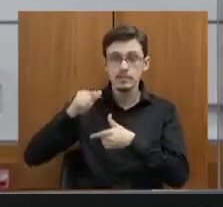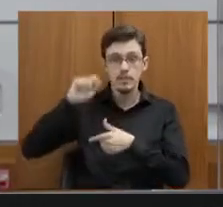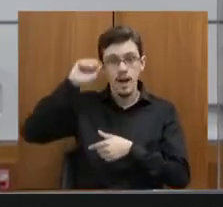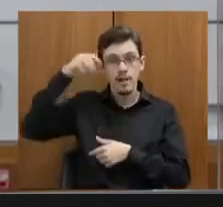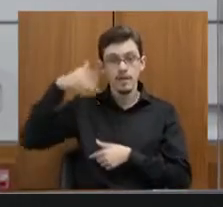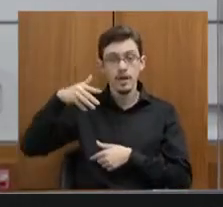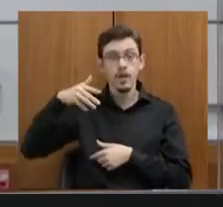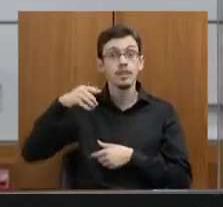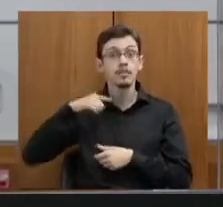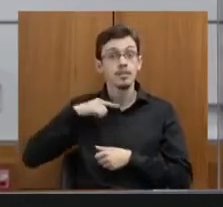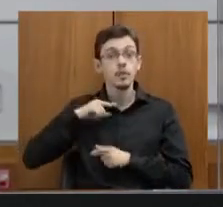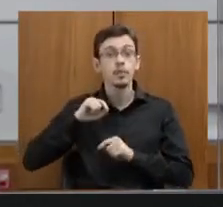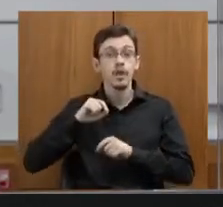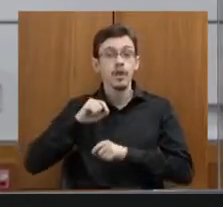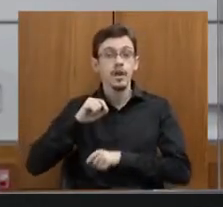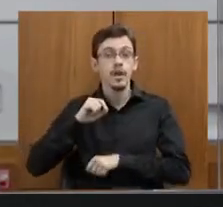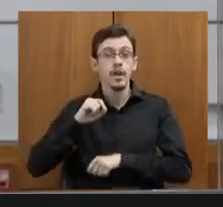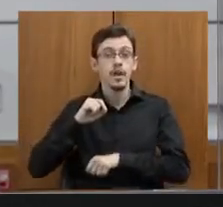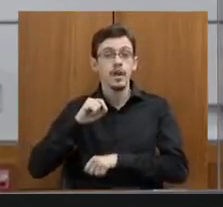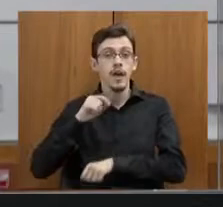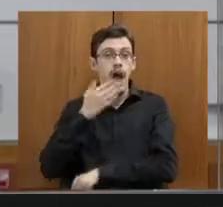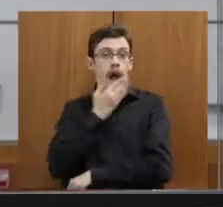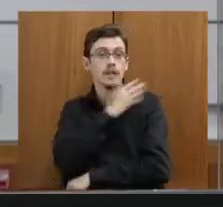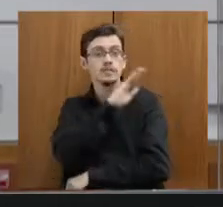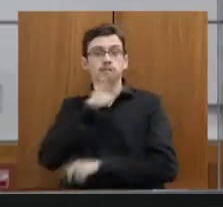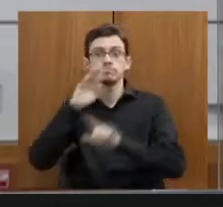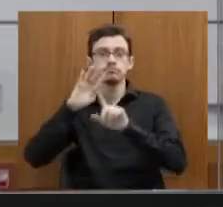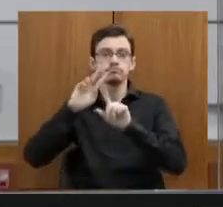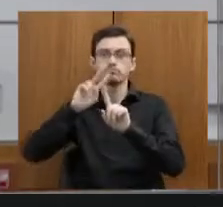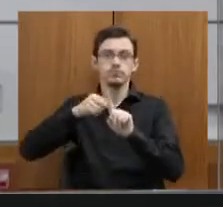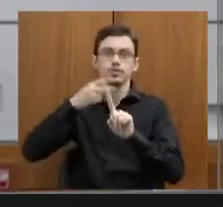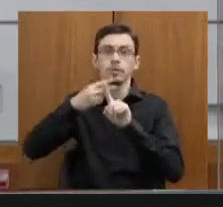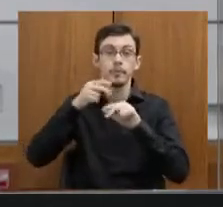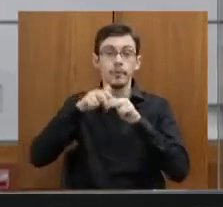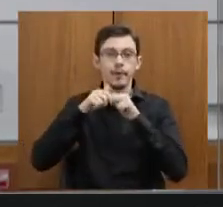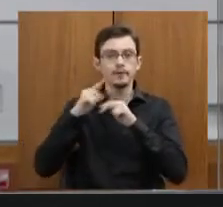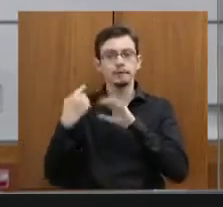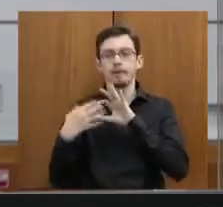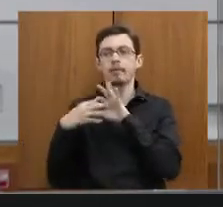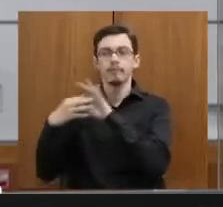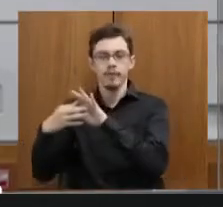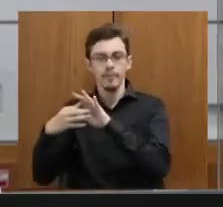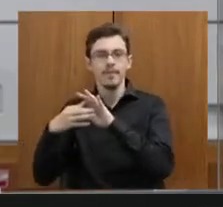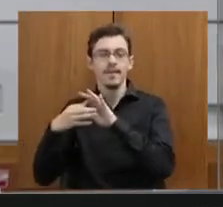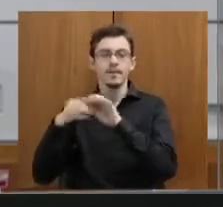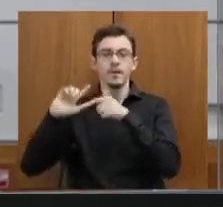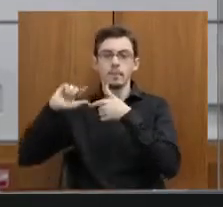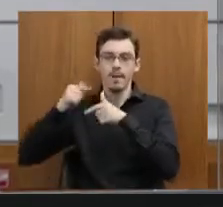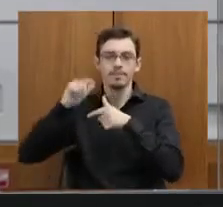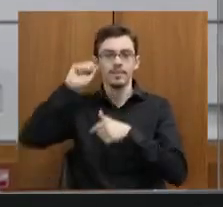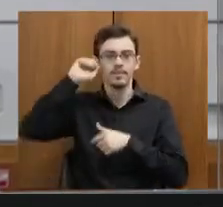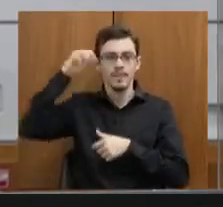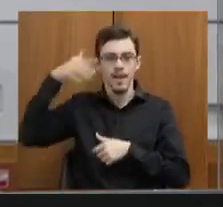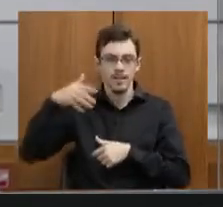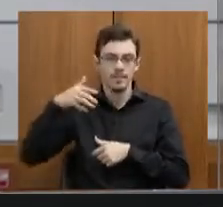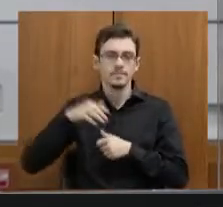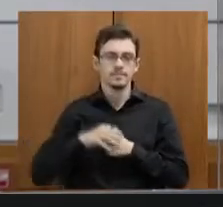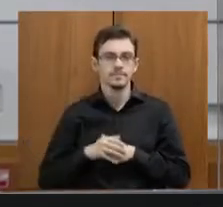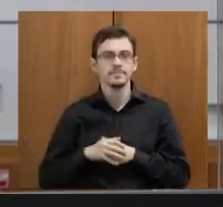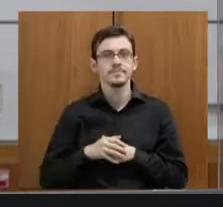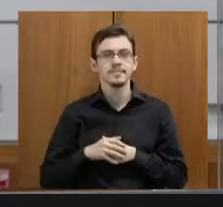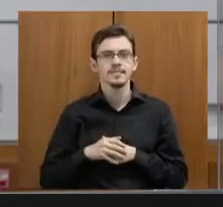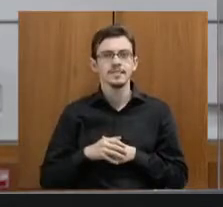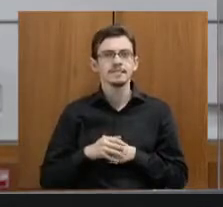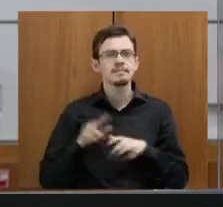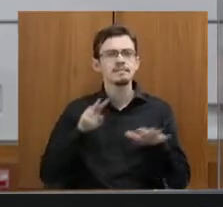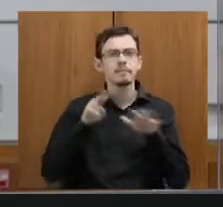um racismo dobrado né por peso da tradição da matriz africana então lá foi essa semana ou foi semana